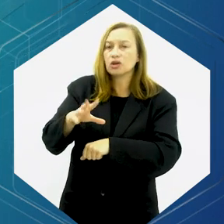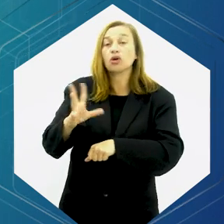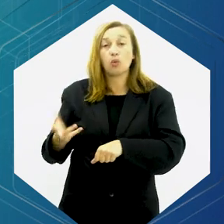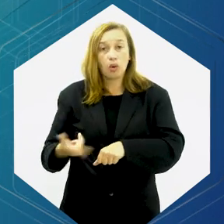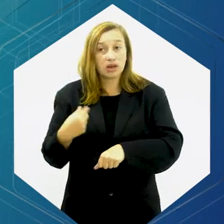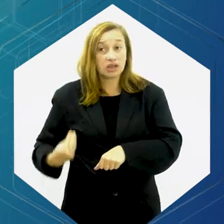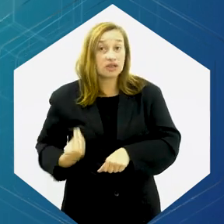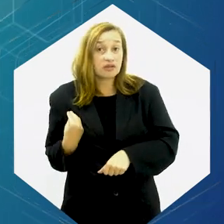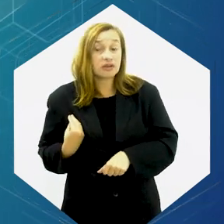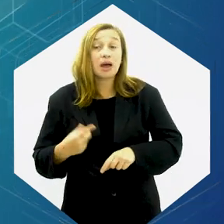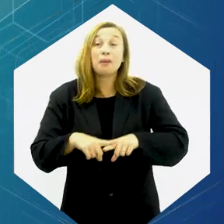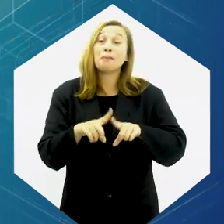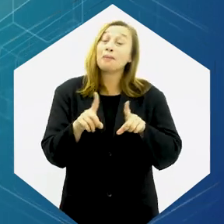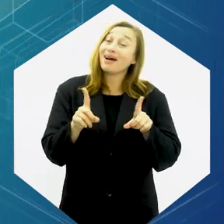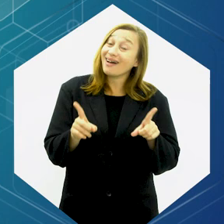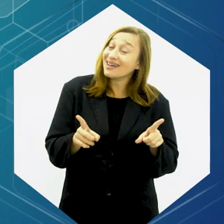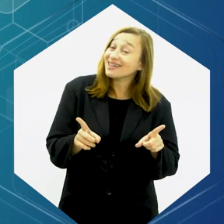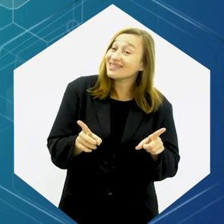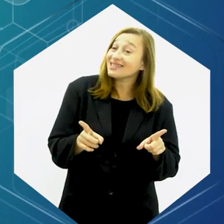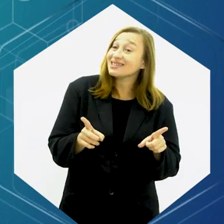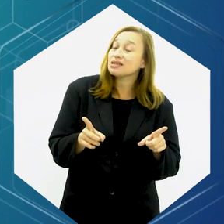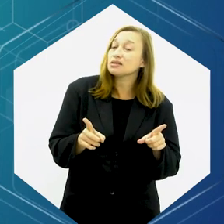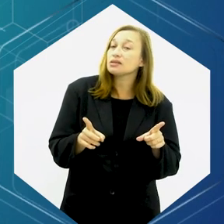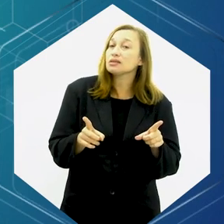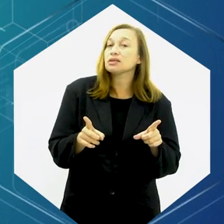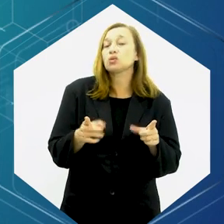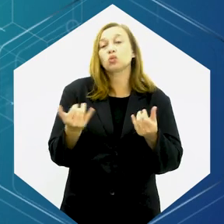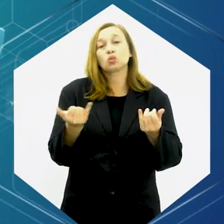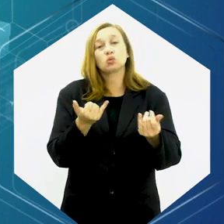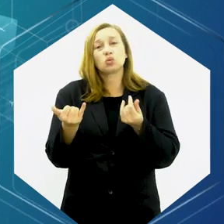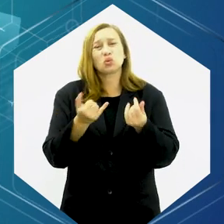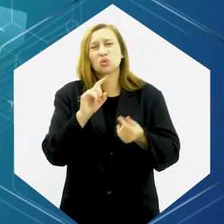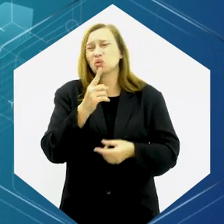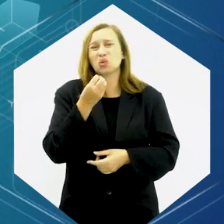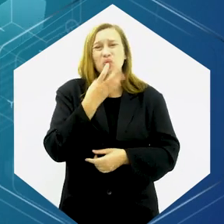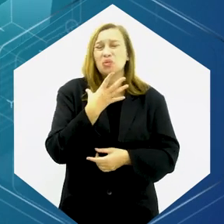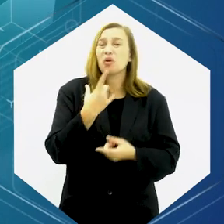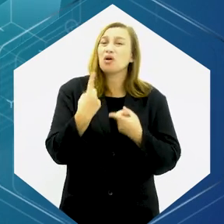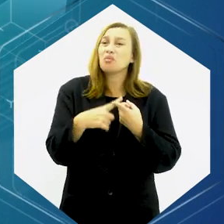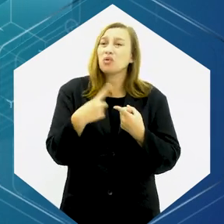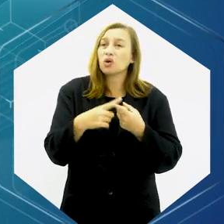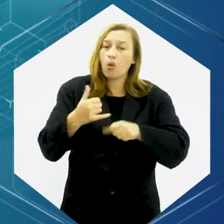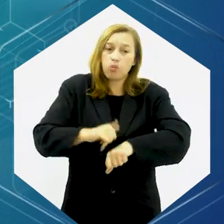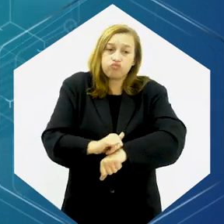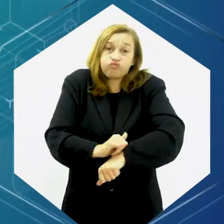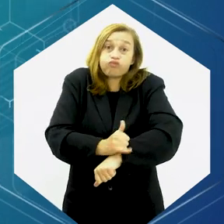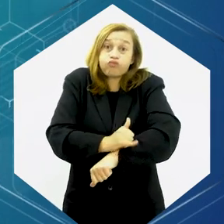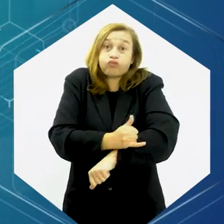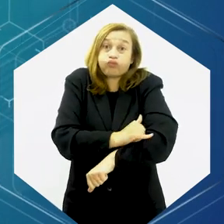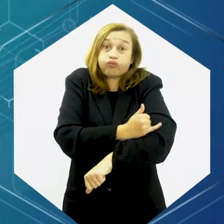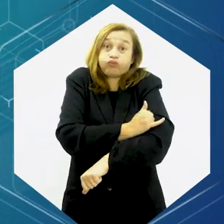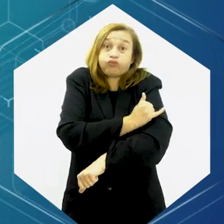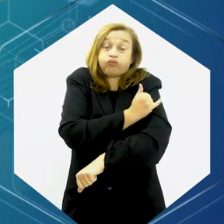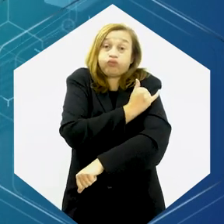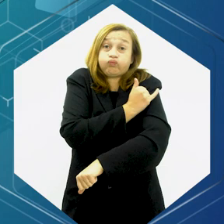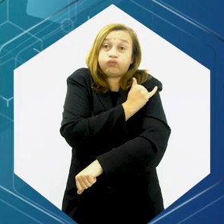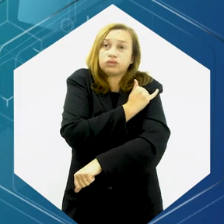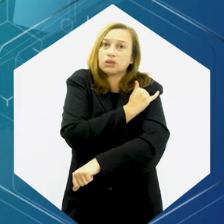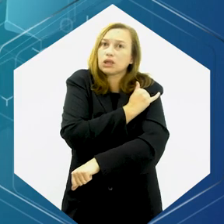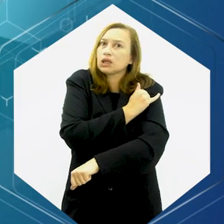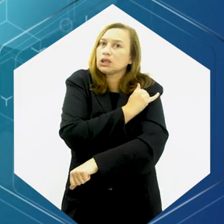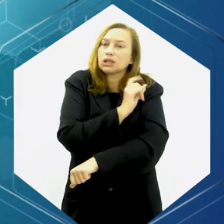condições de vi mas ao mesmo tempo uma notícia não muito boa é que a idade continua aumentando